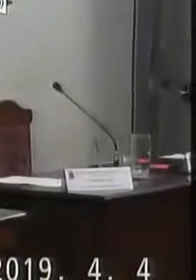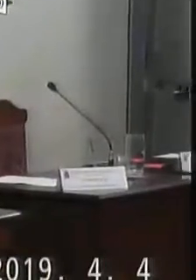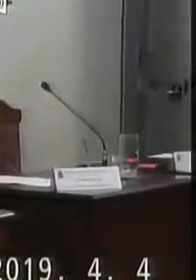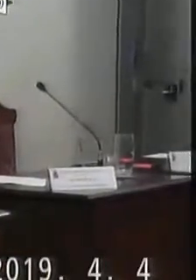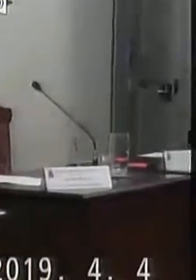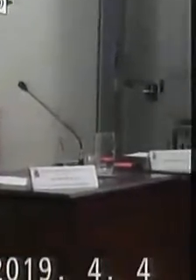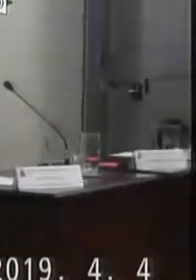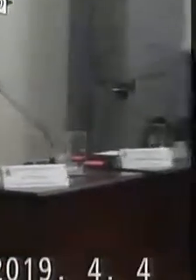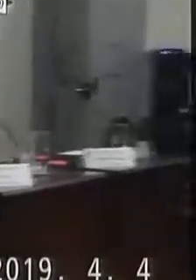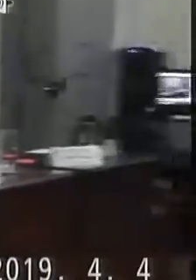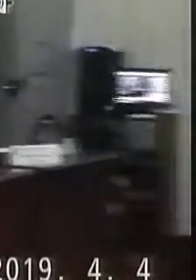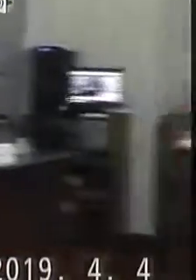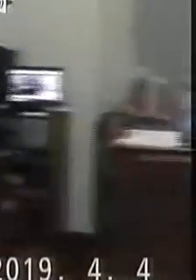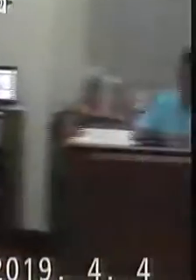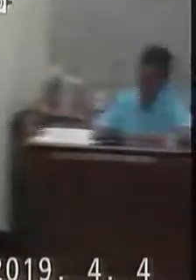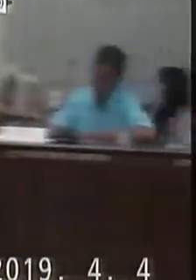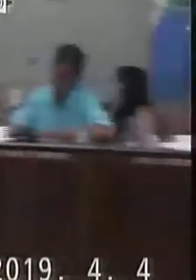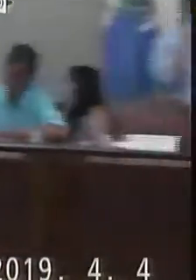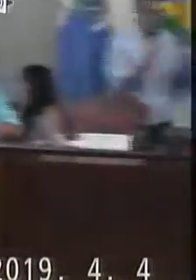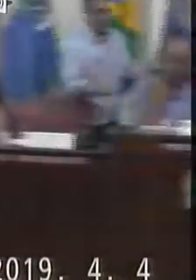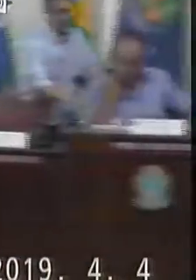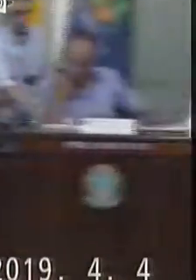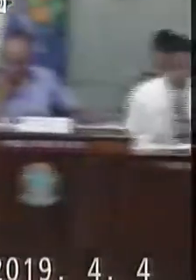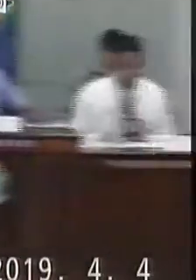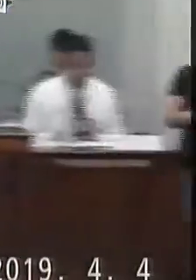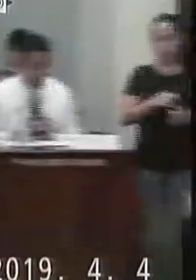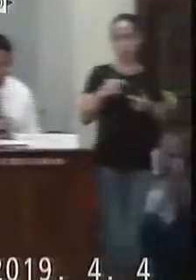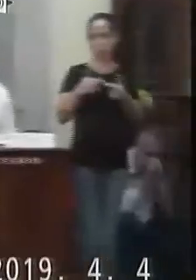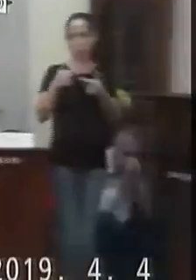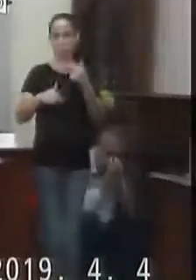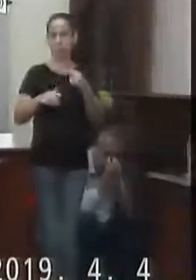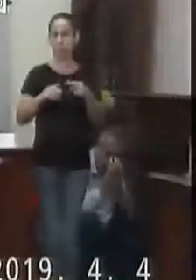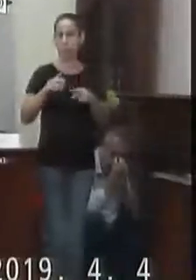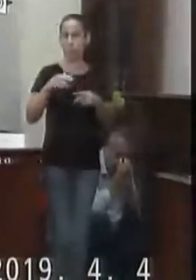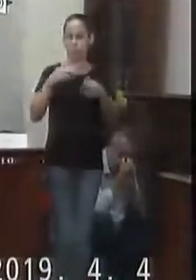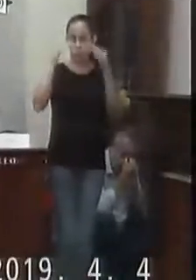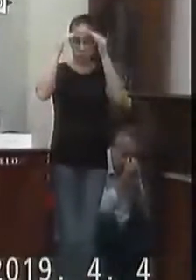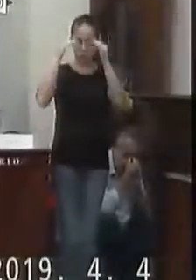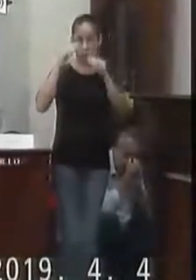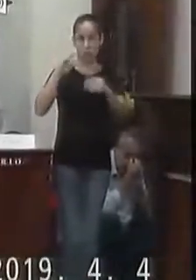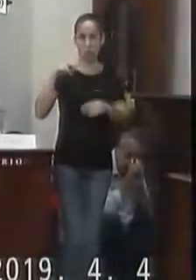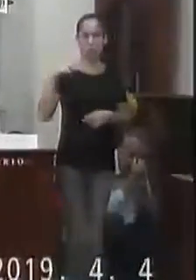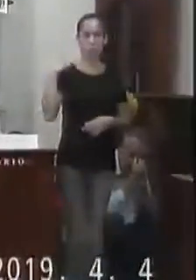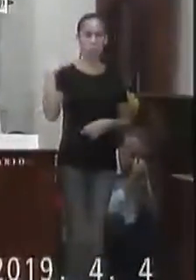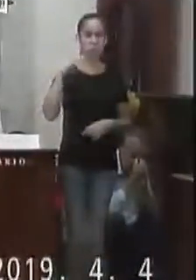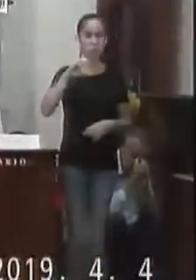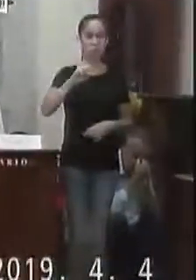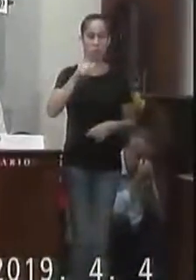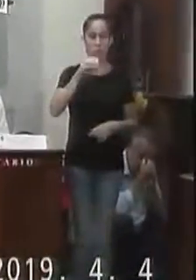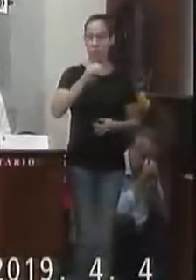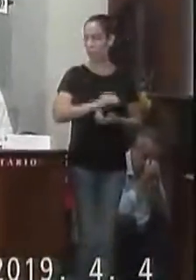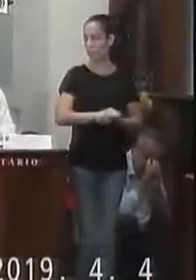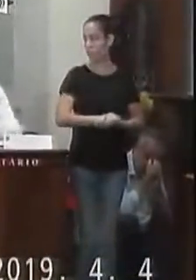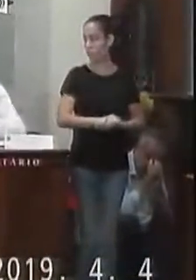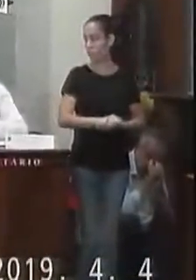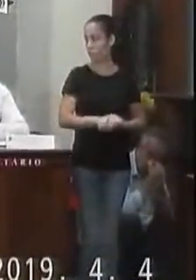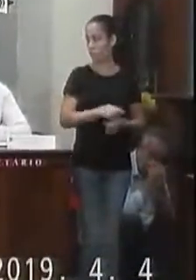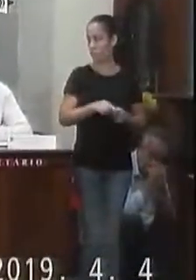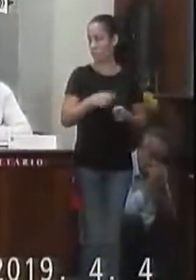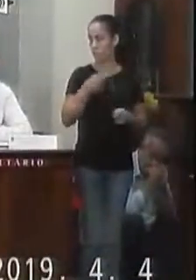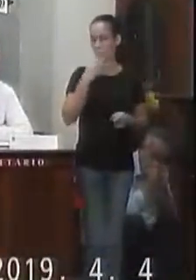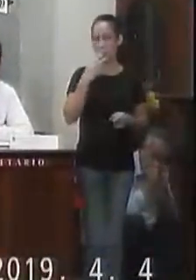acho também pertinente. Presidente, deixa eu fazer o contraditório, com todo respeito, que eu tenho o vereador Saulo Corrêa. de todas as localidades, o único que tem é Barão de Juparanã. Mas é